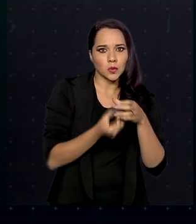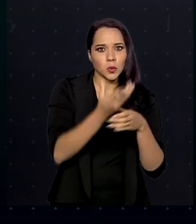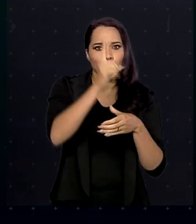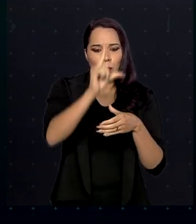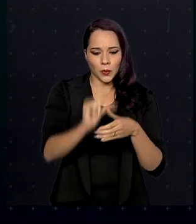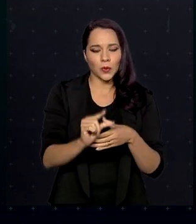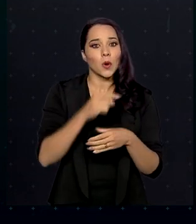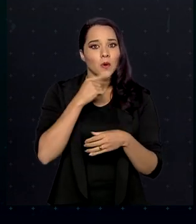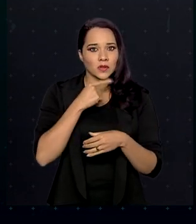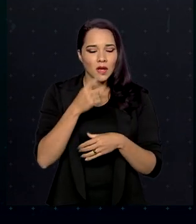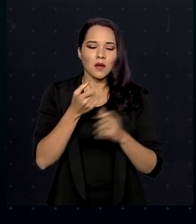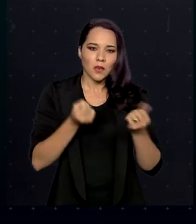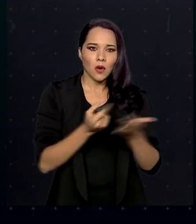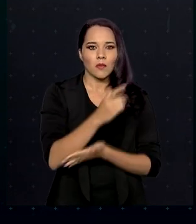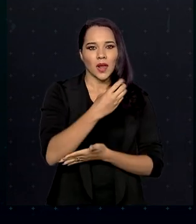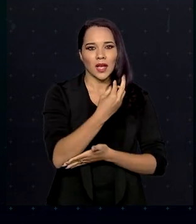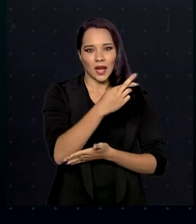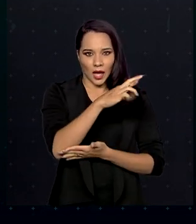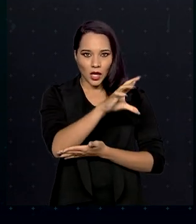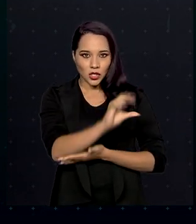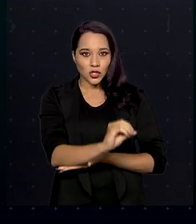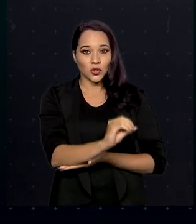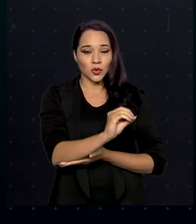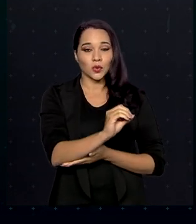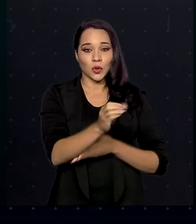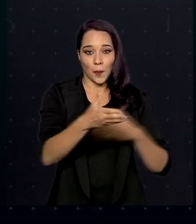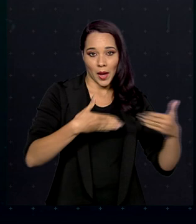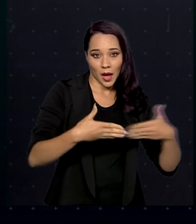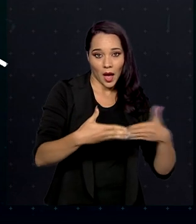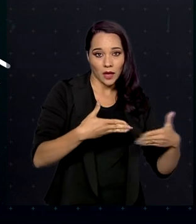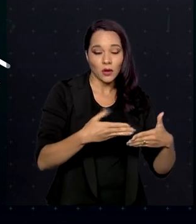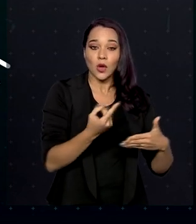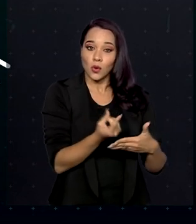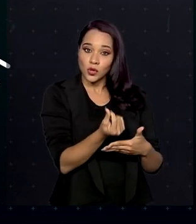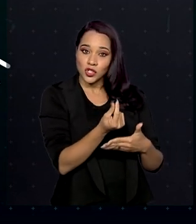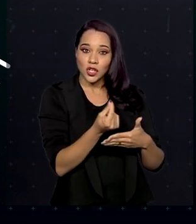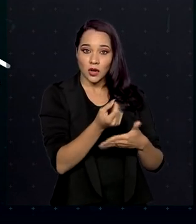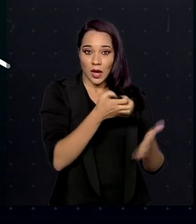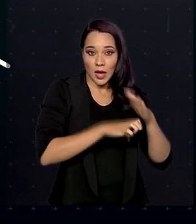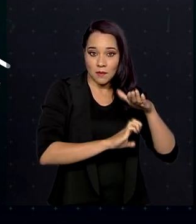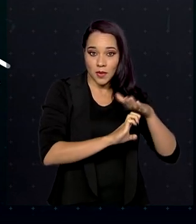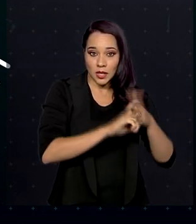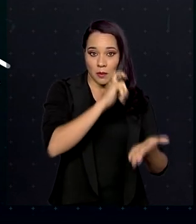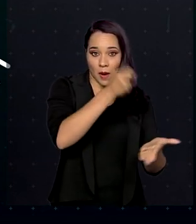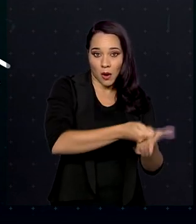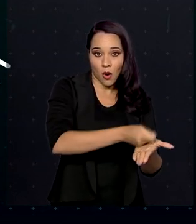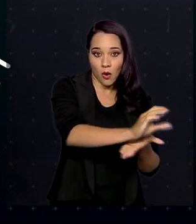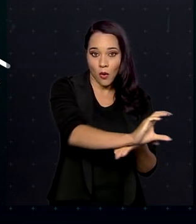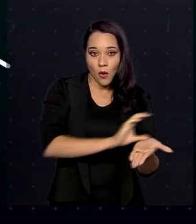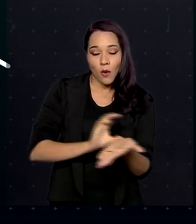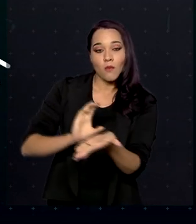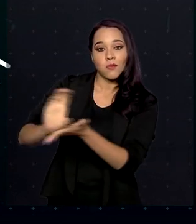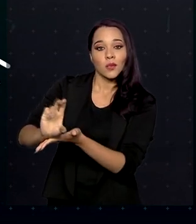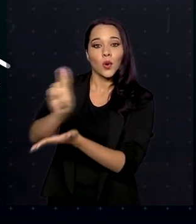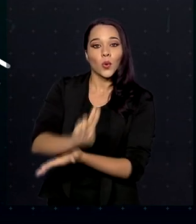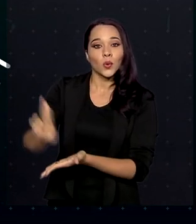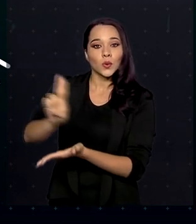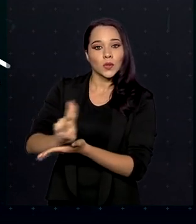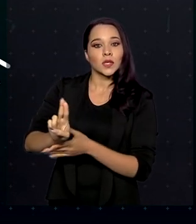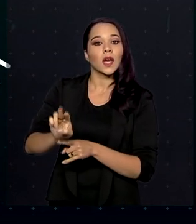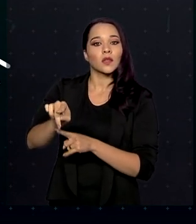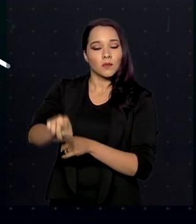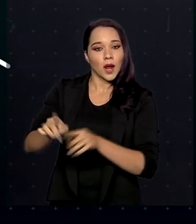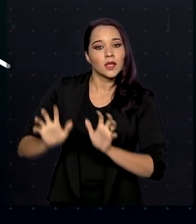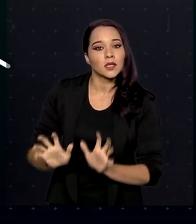emissões, pode comprar créditos de carbono no mercado. O dinheiro que a empresa paga pelo crédito é usado para financiar